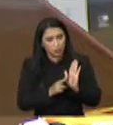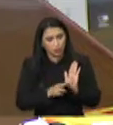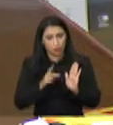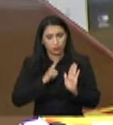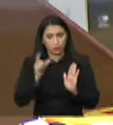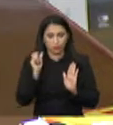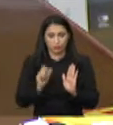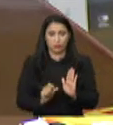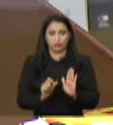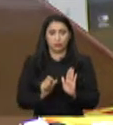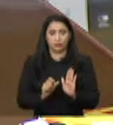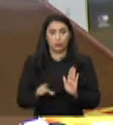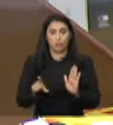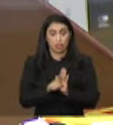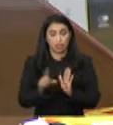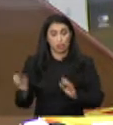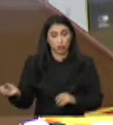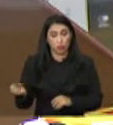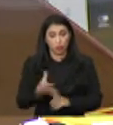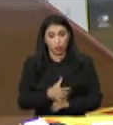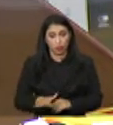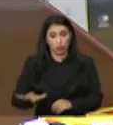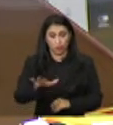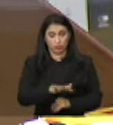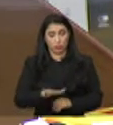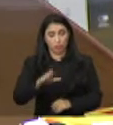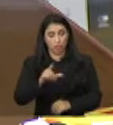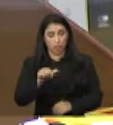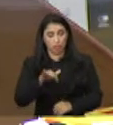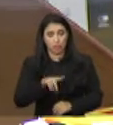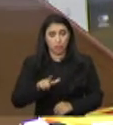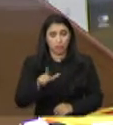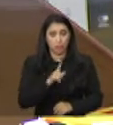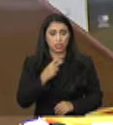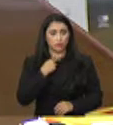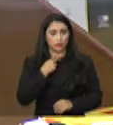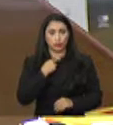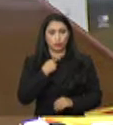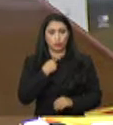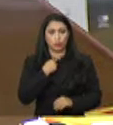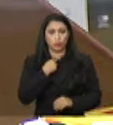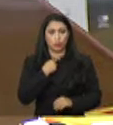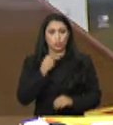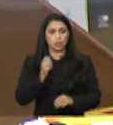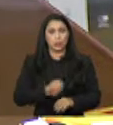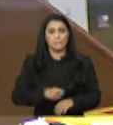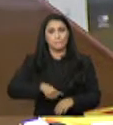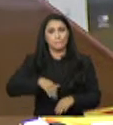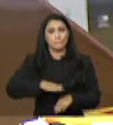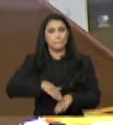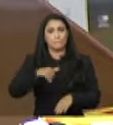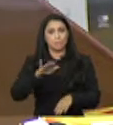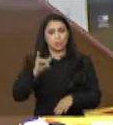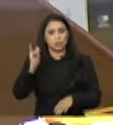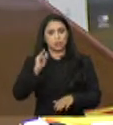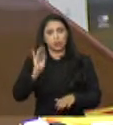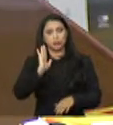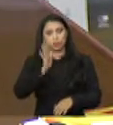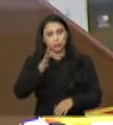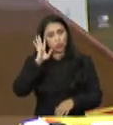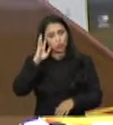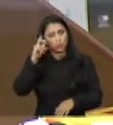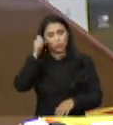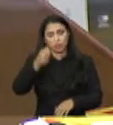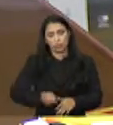seja como for a lei nova benigna no campo Cível não pode se sobrepor à coisa julgada da do disposto no